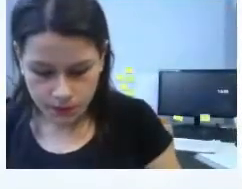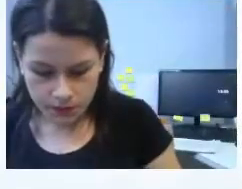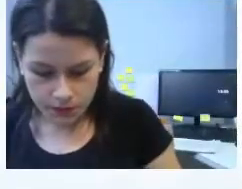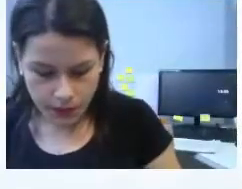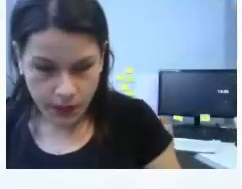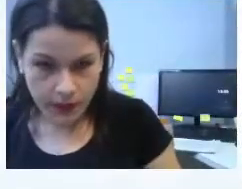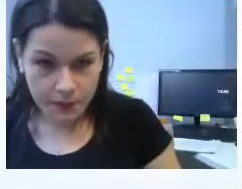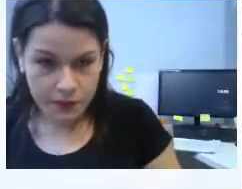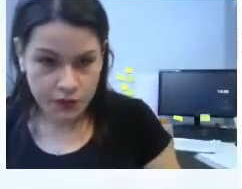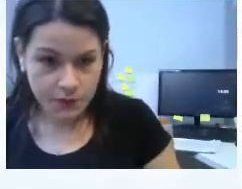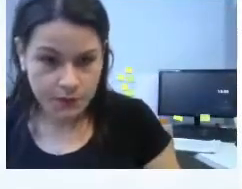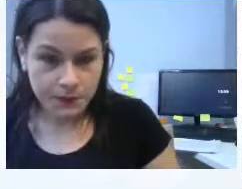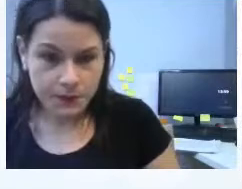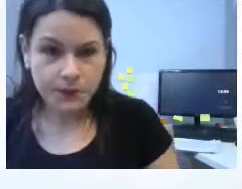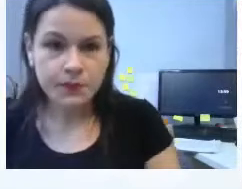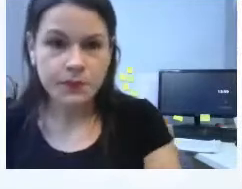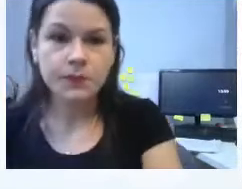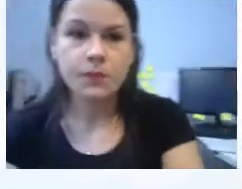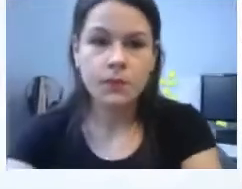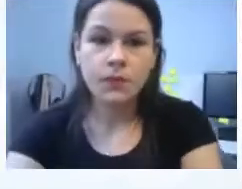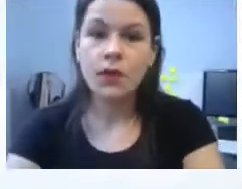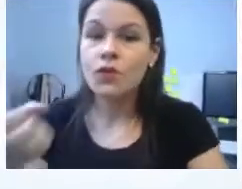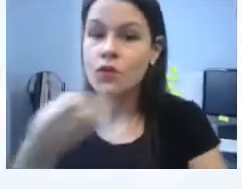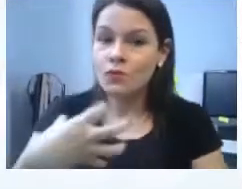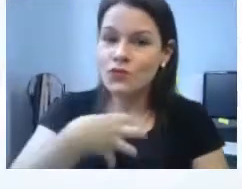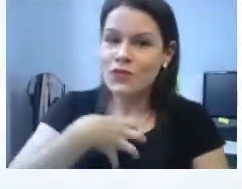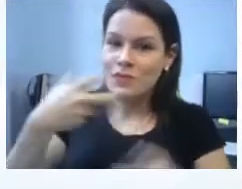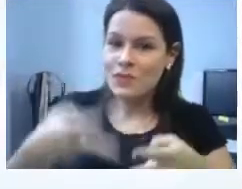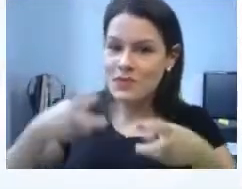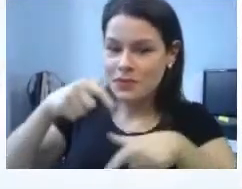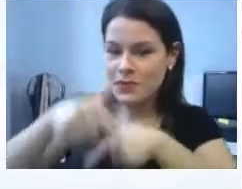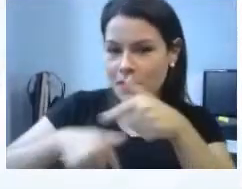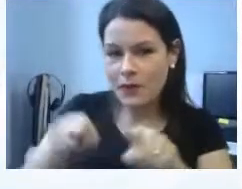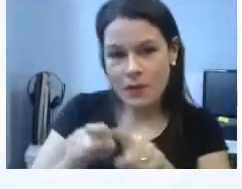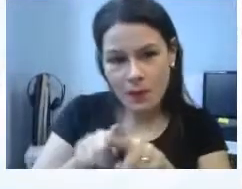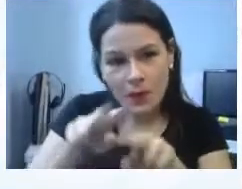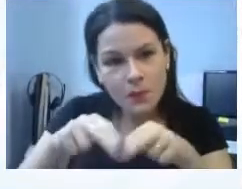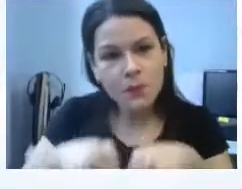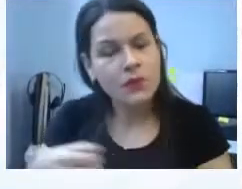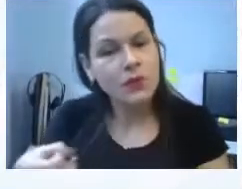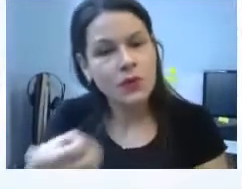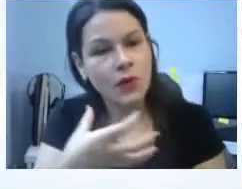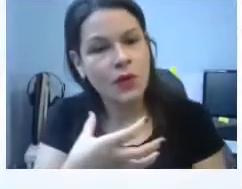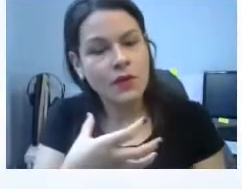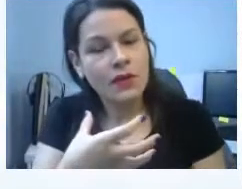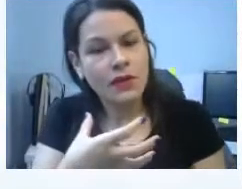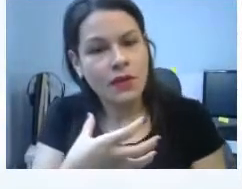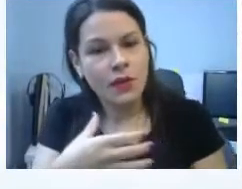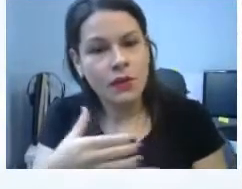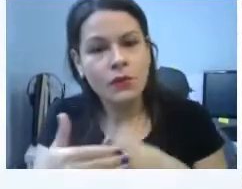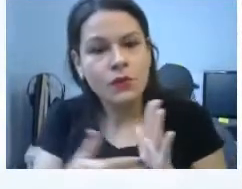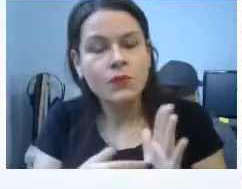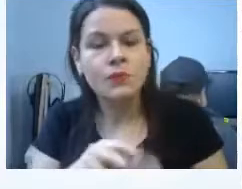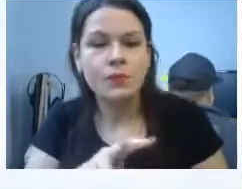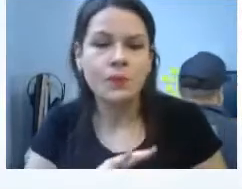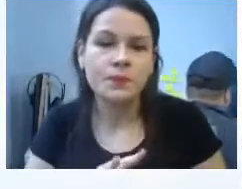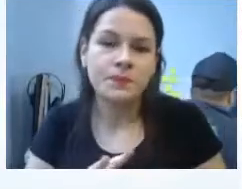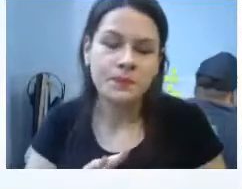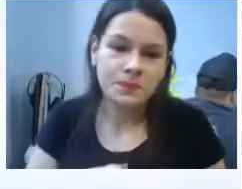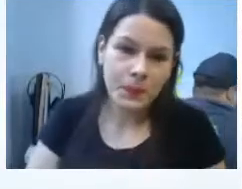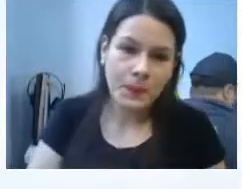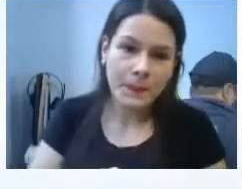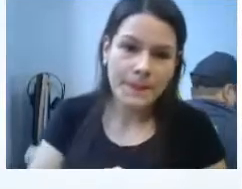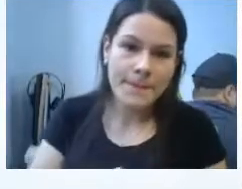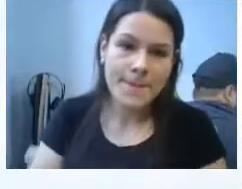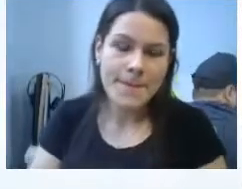do trabalho são com novas formas de trabalho, né? Então, isto é o que vai acontecer. E